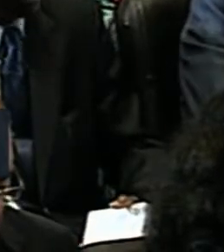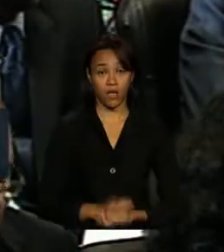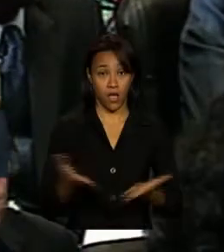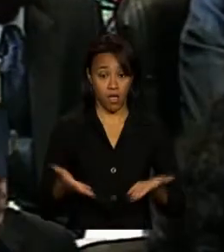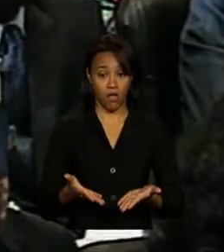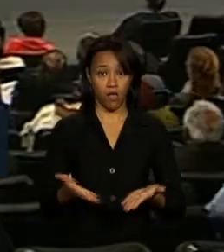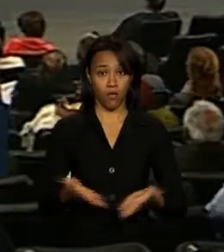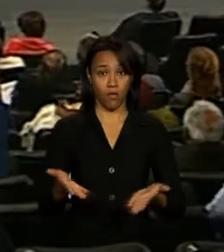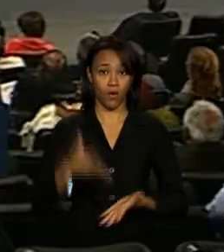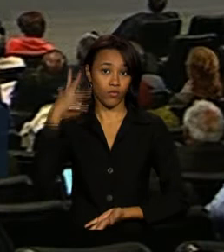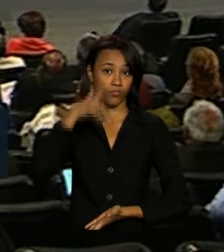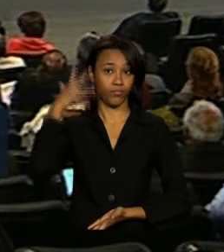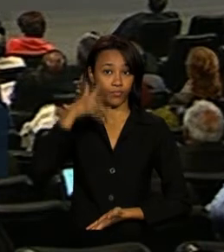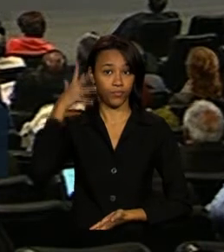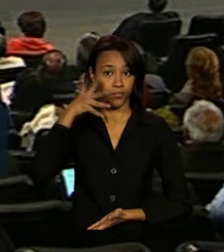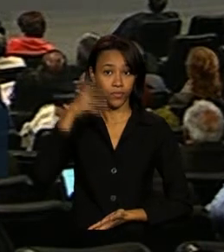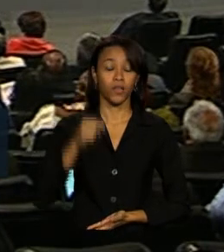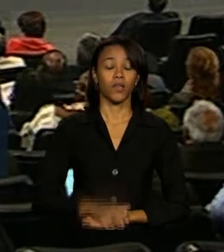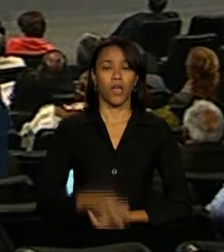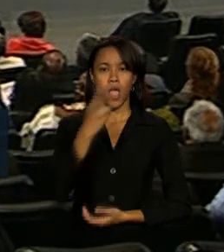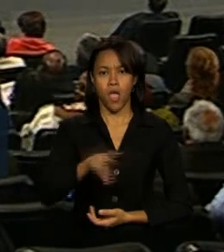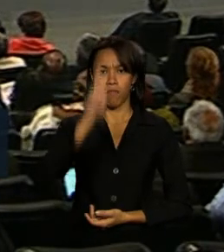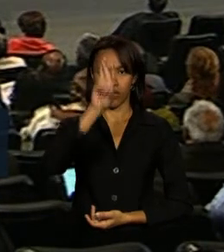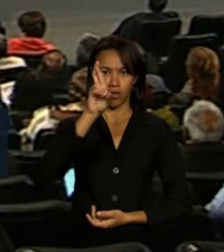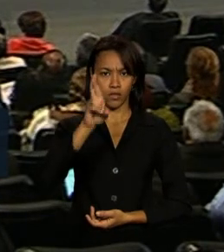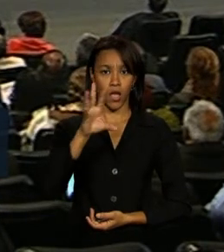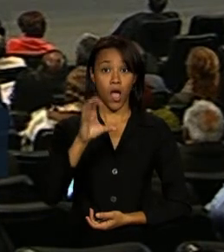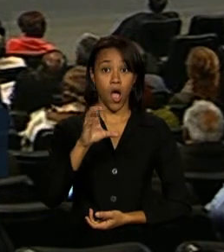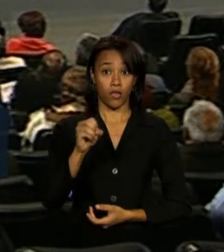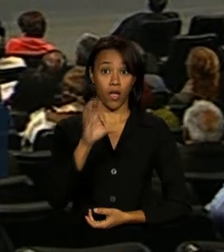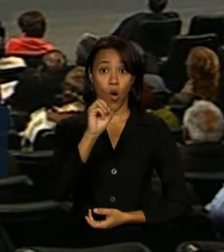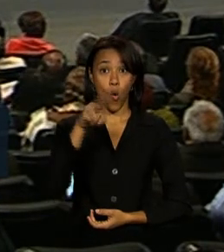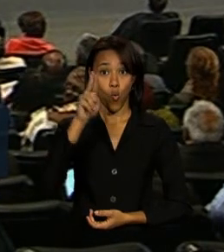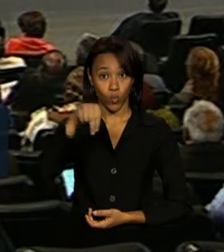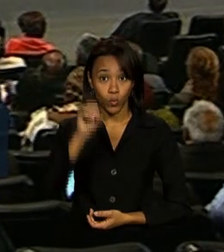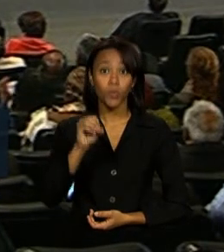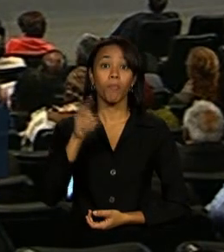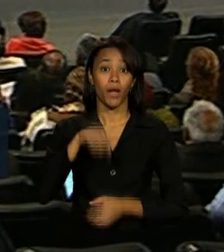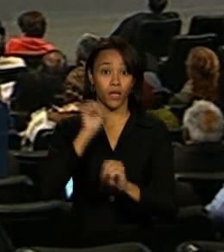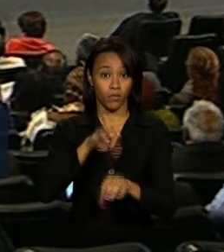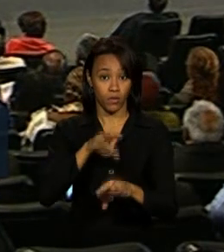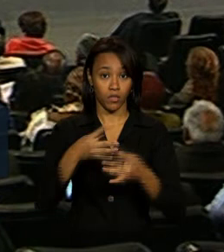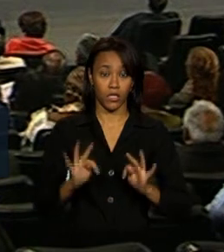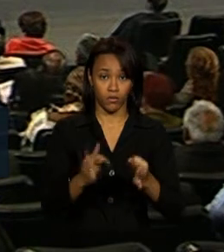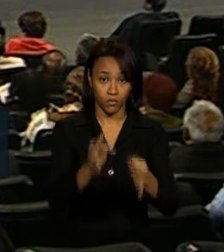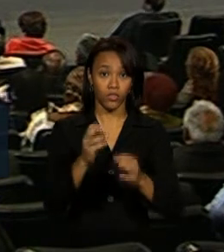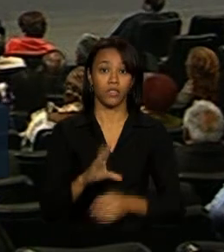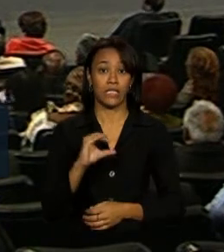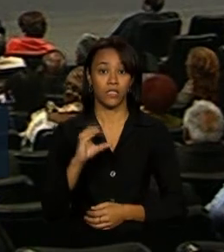Passaremos a ouvir o senhor Lucien Munhoz, representante da Organização das Nações Unidas para a Educação, a Ciência e a